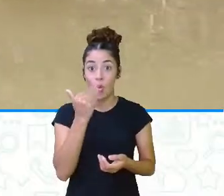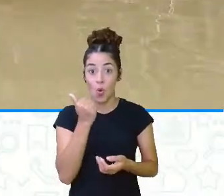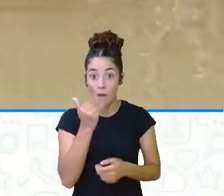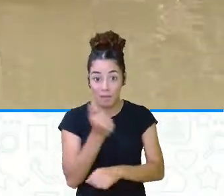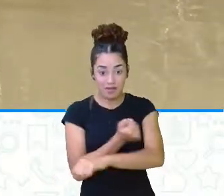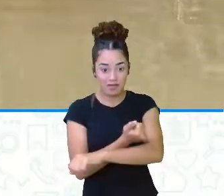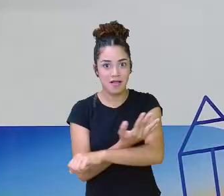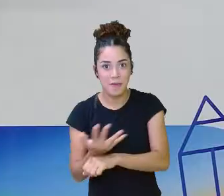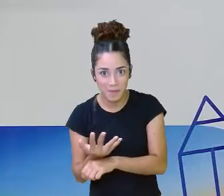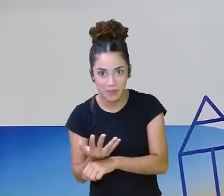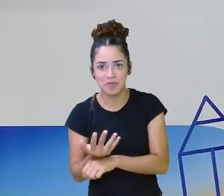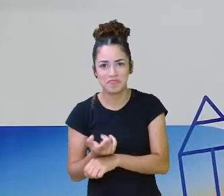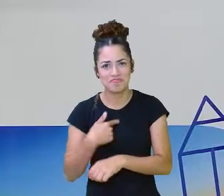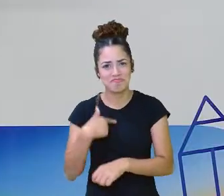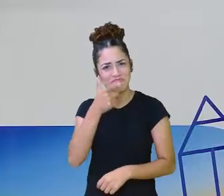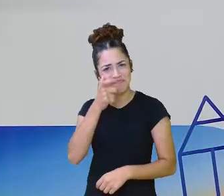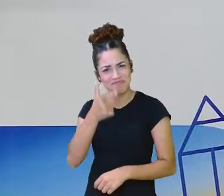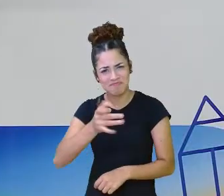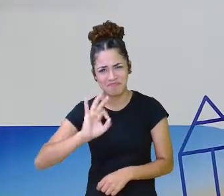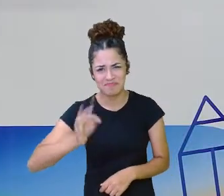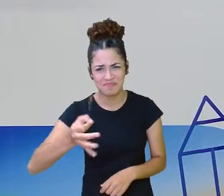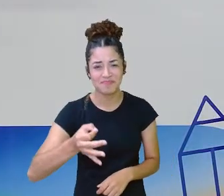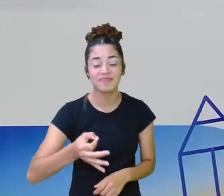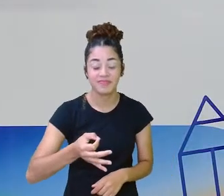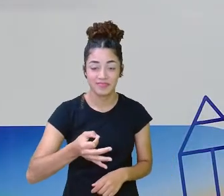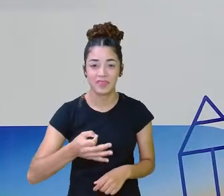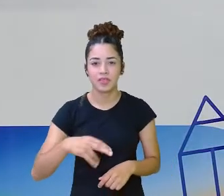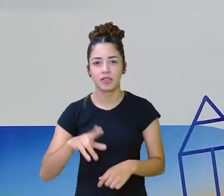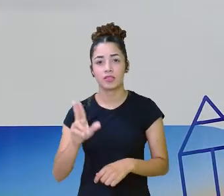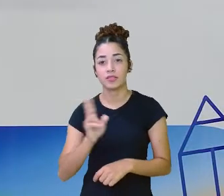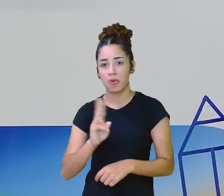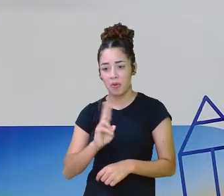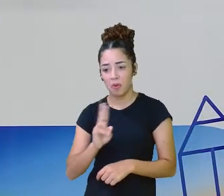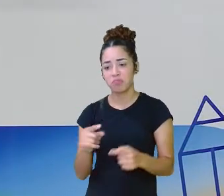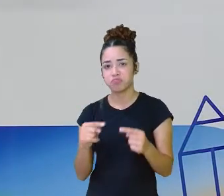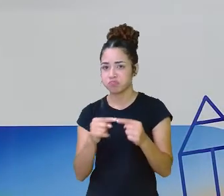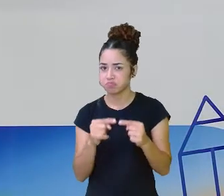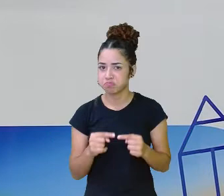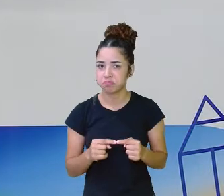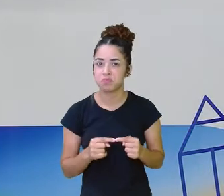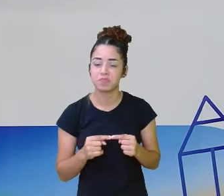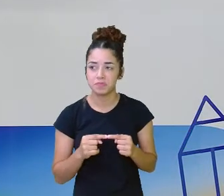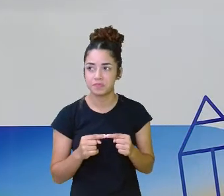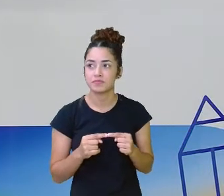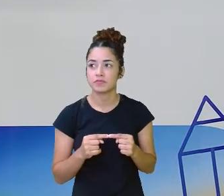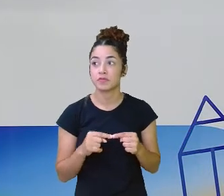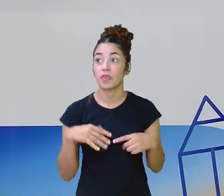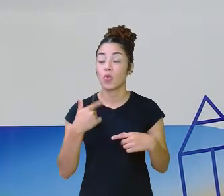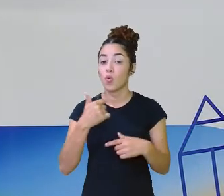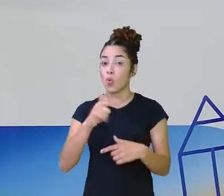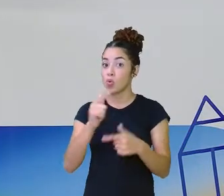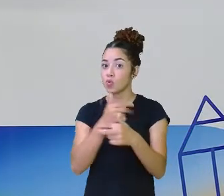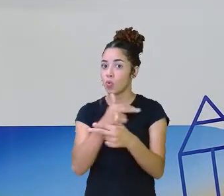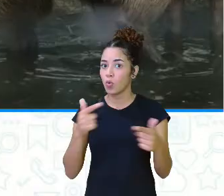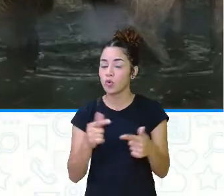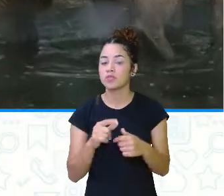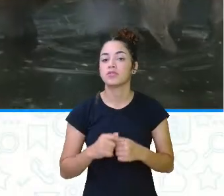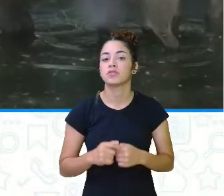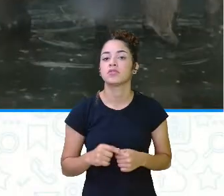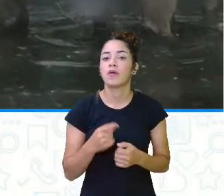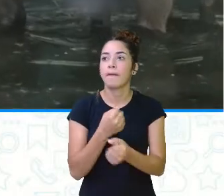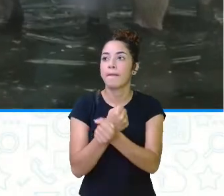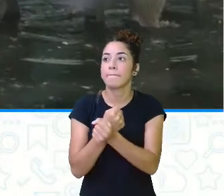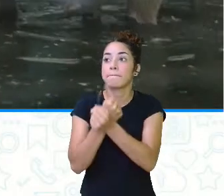capim. Olha só que interessante, gente, do nome, tá vendo que veio? E outra coisa também, elas podem